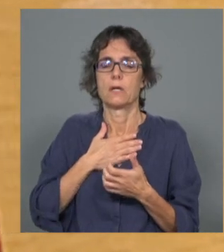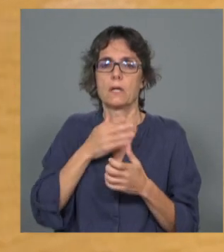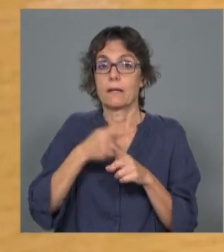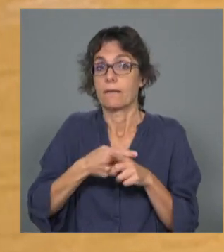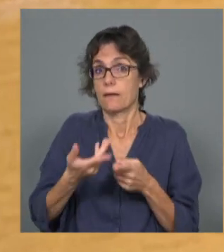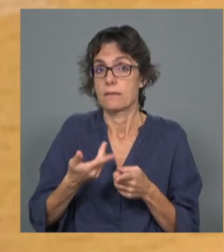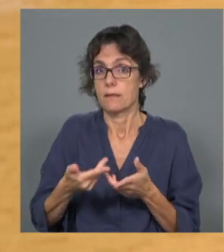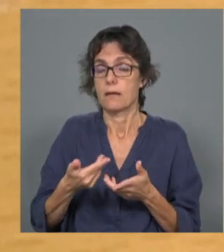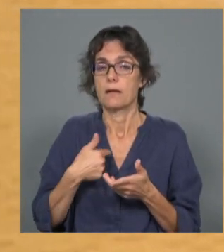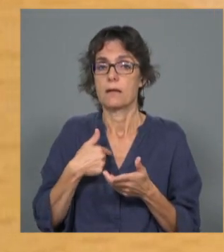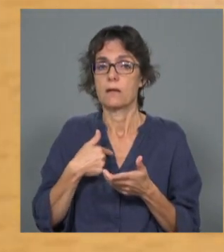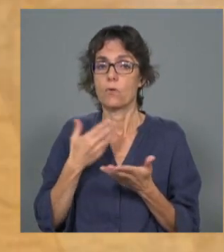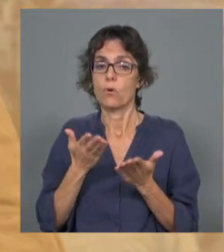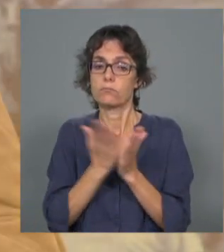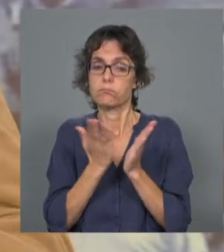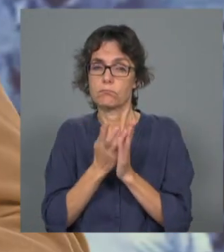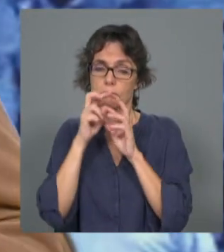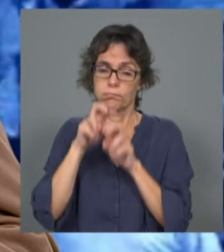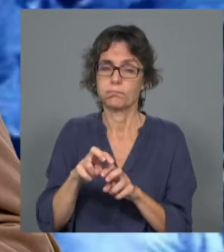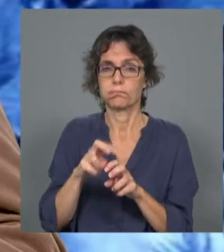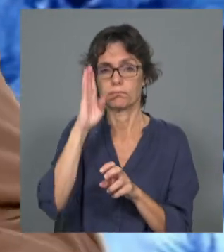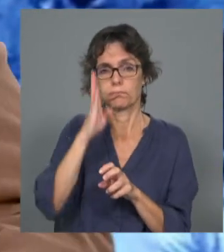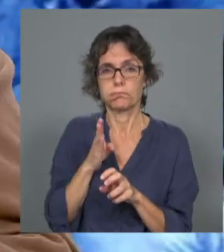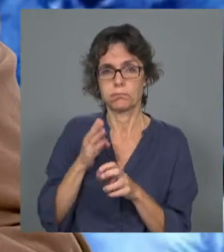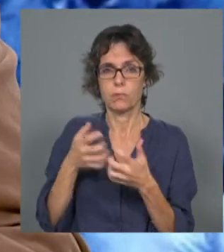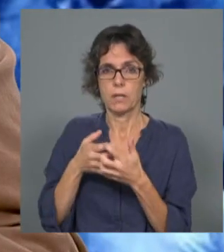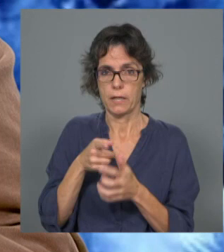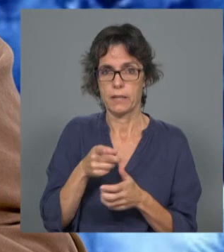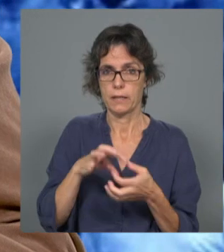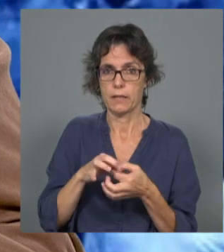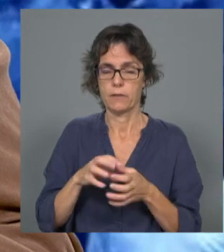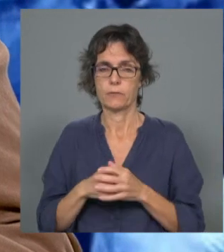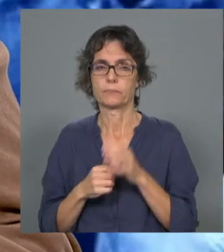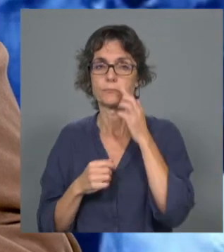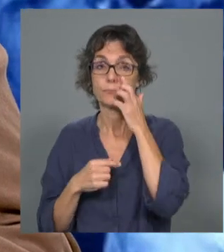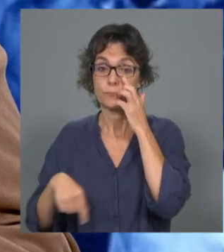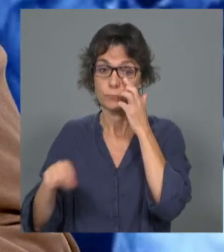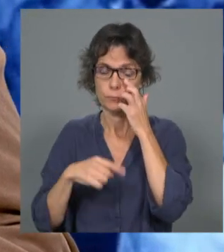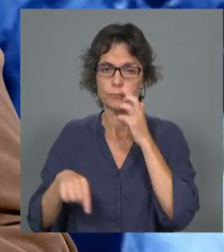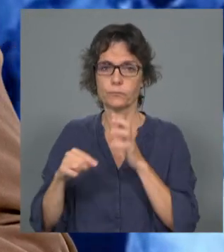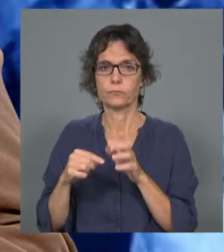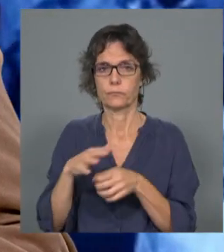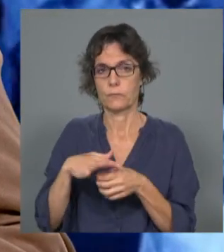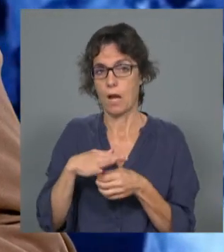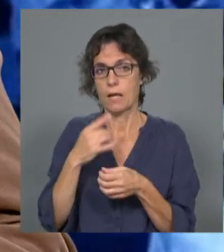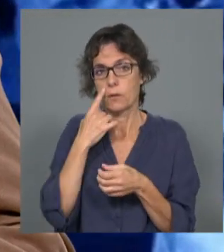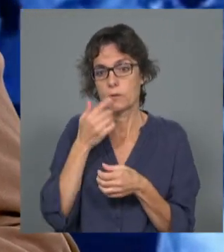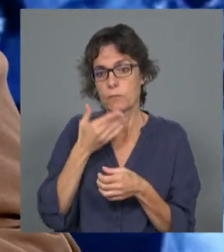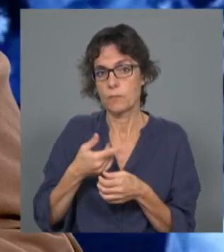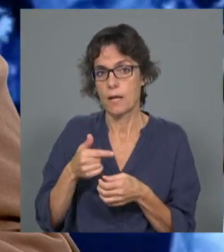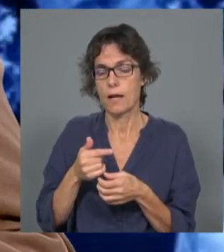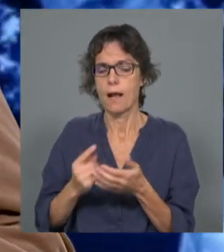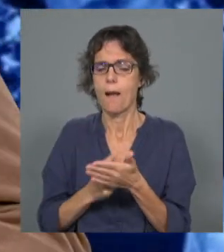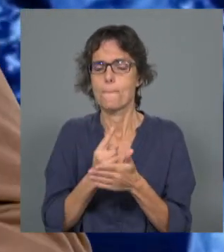os estudos militares, estudos de batalha militar. Então, para nós que estamos nesta área, que sabemos ler mapas